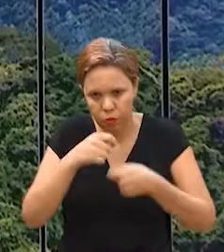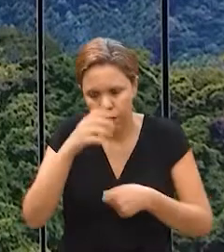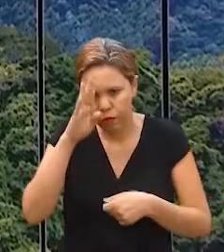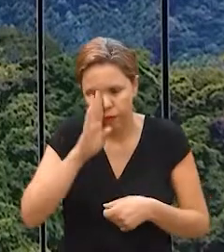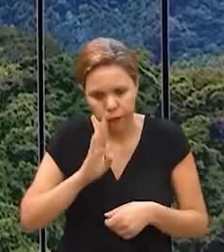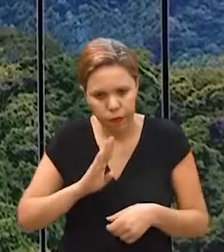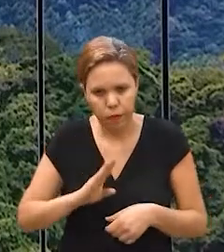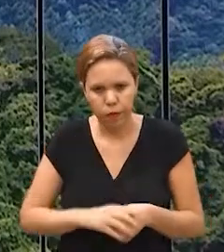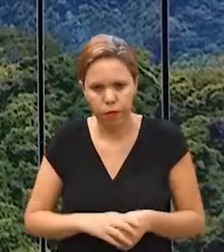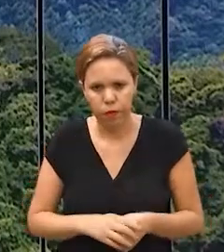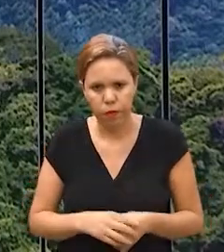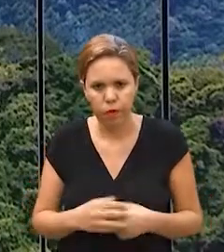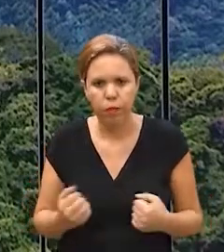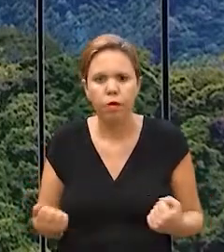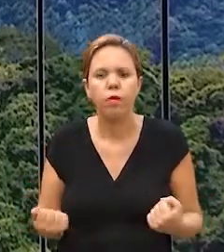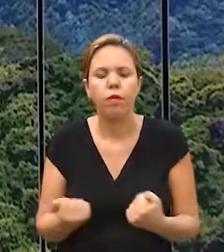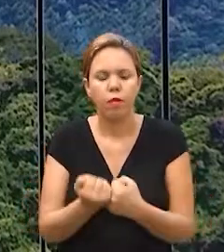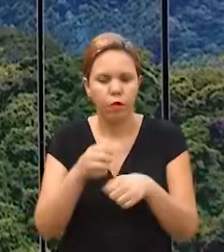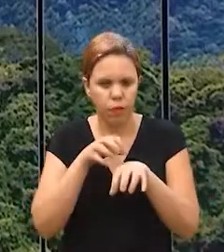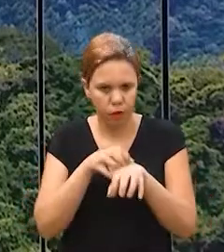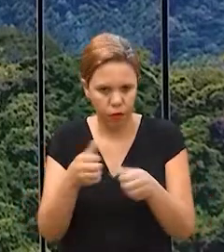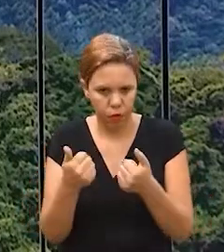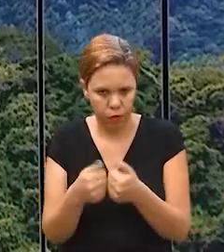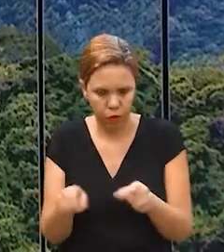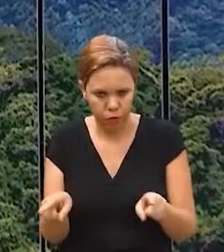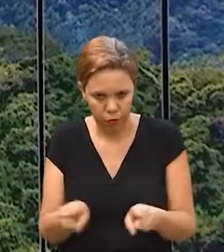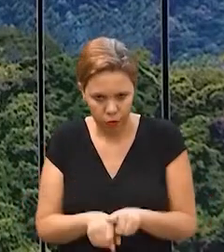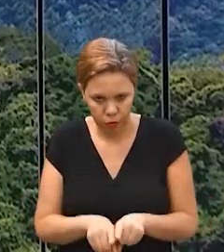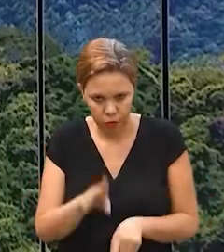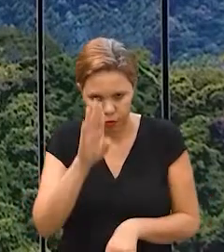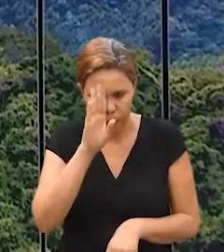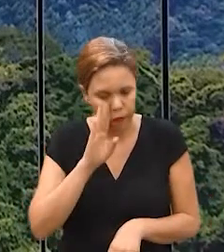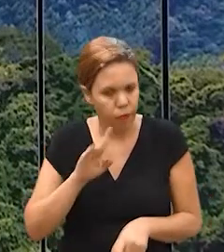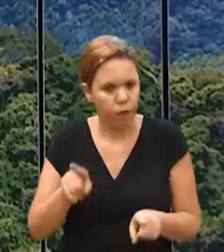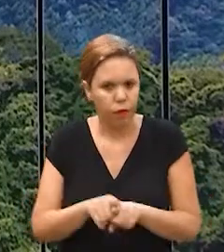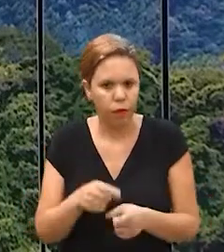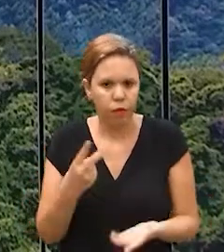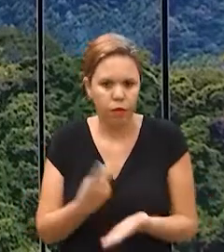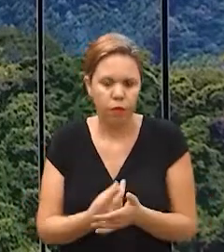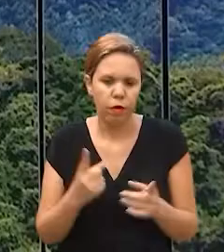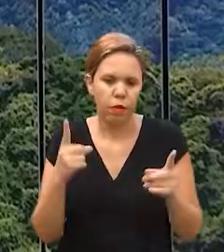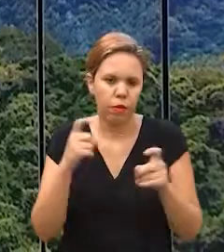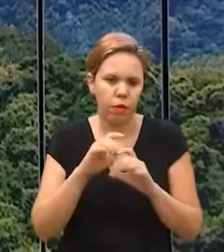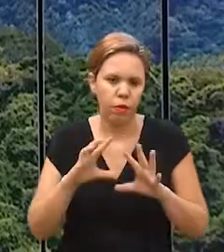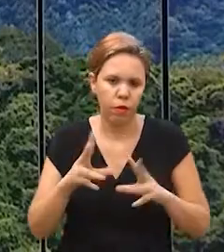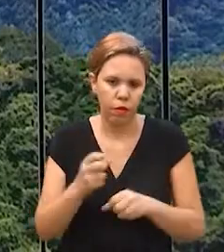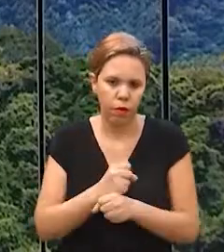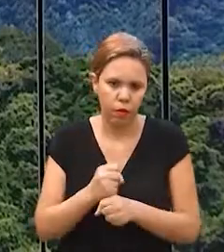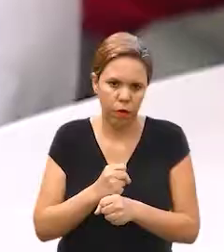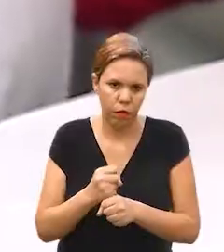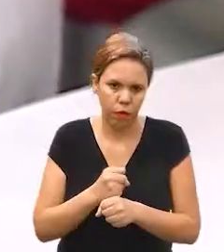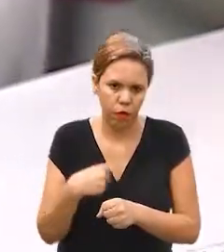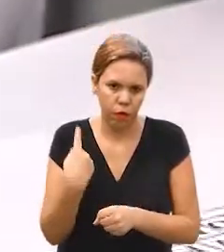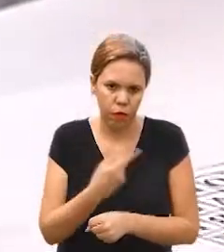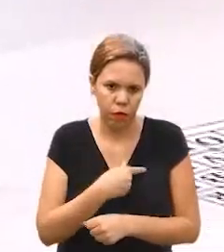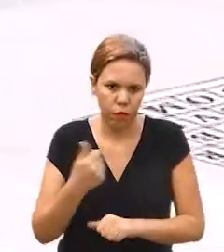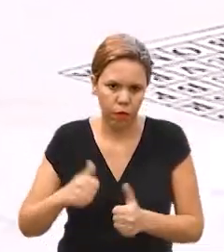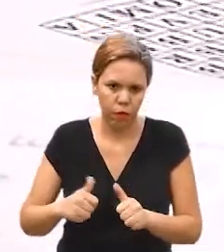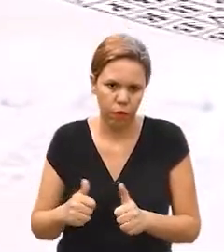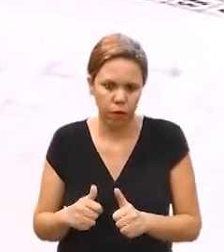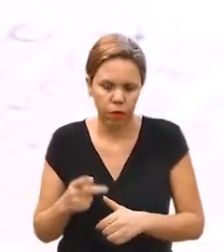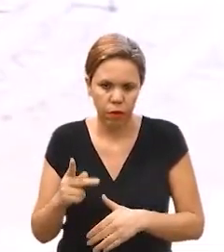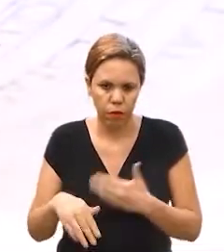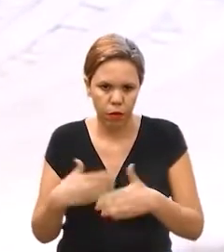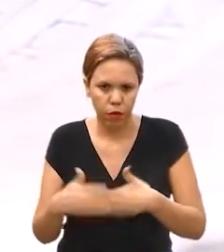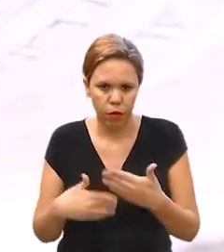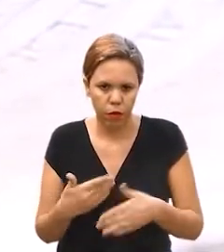alimentação, o auxílio transporte. Mesmo tendo as dificuldades, todos os anos nós